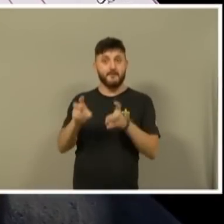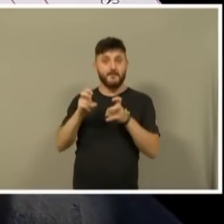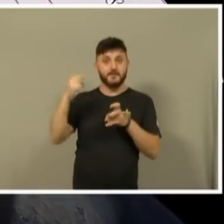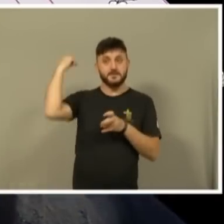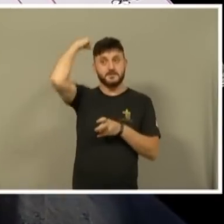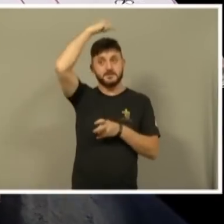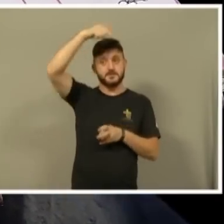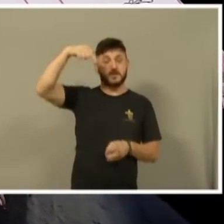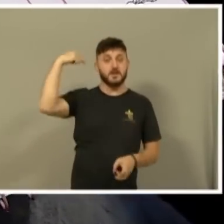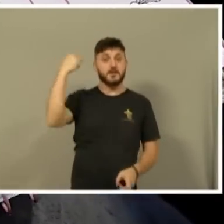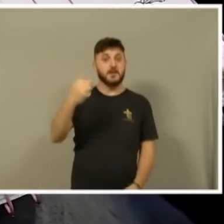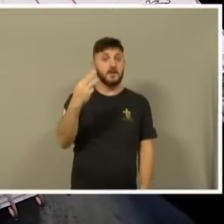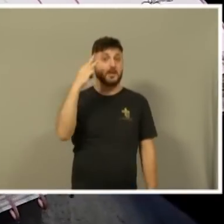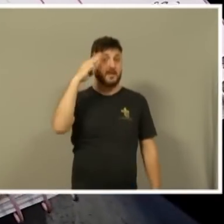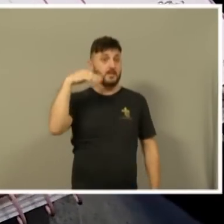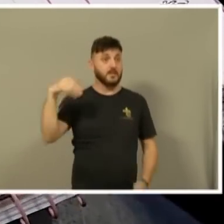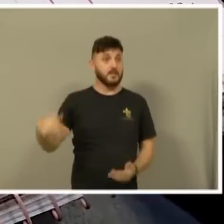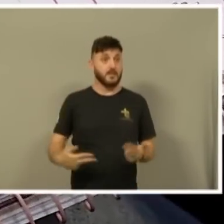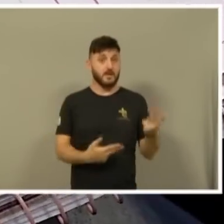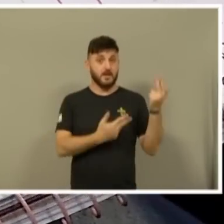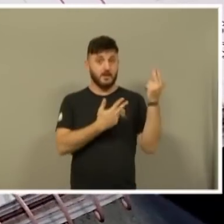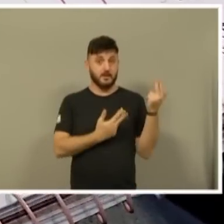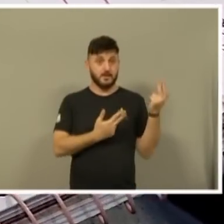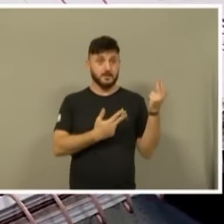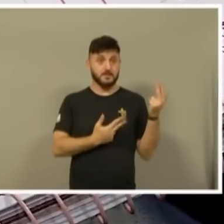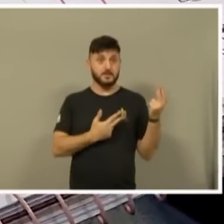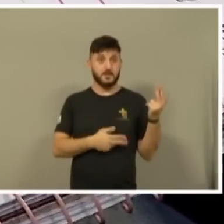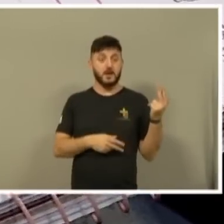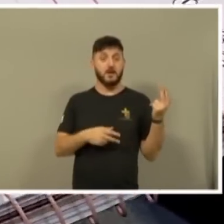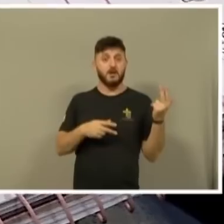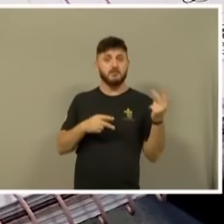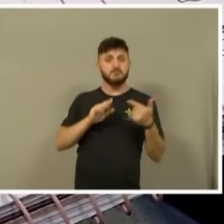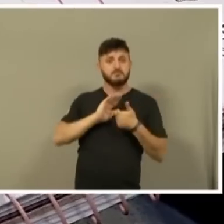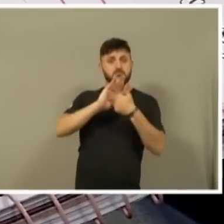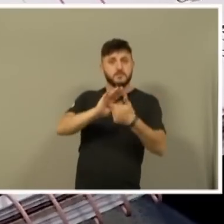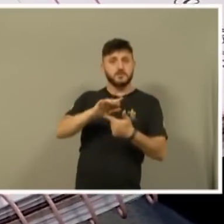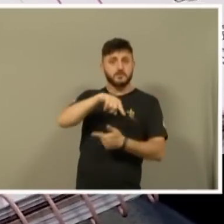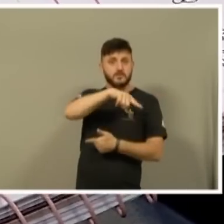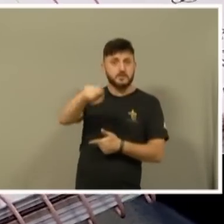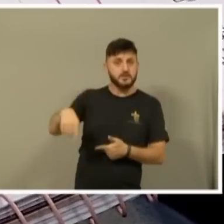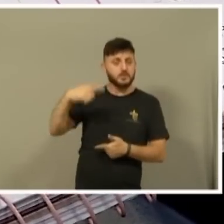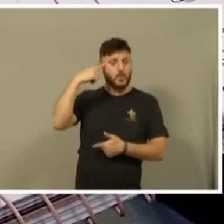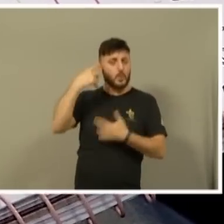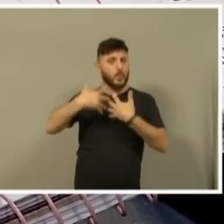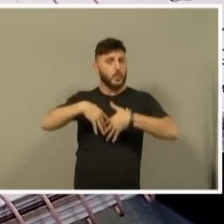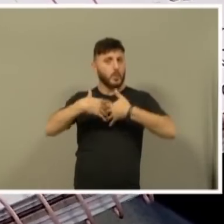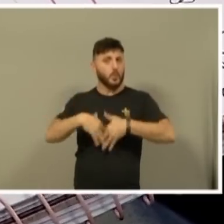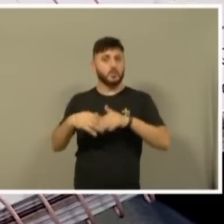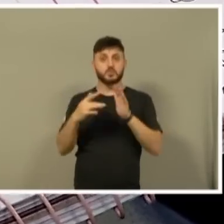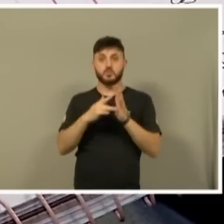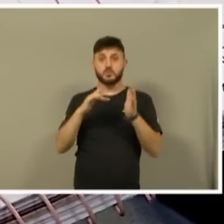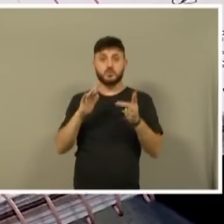Teresa de São João da Cruz, colocar diante de você Jesus que está